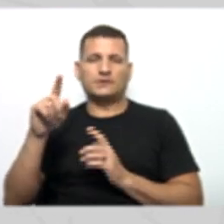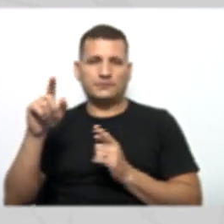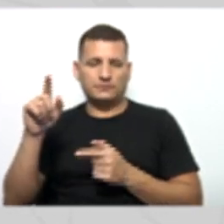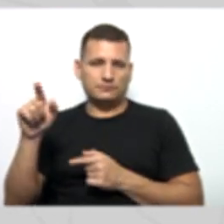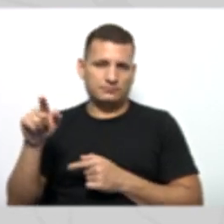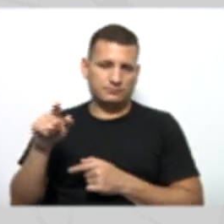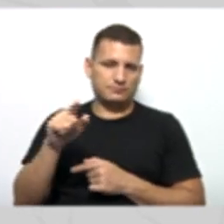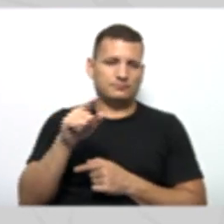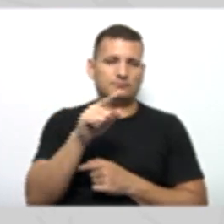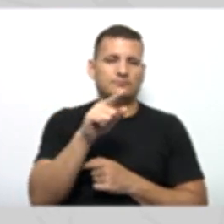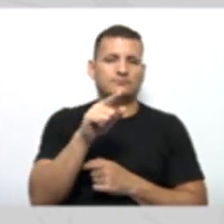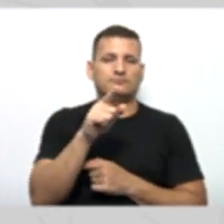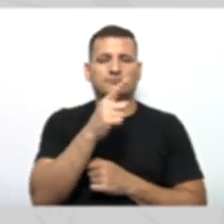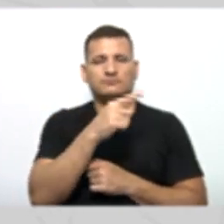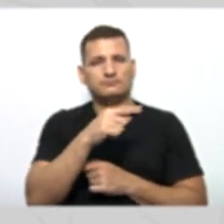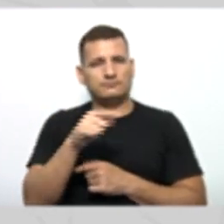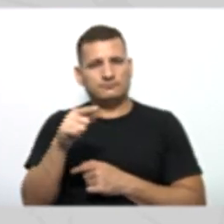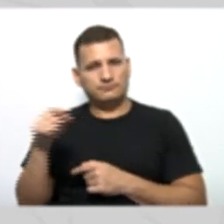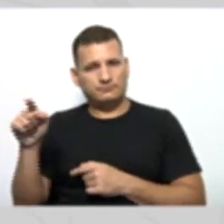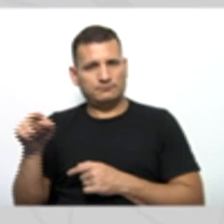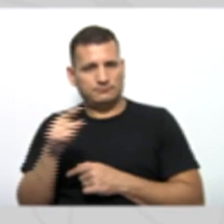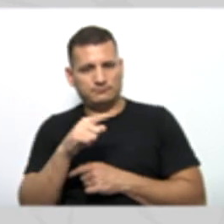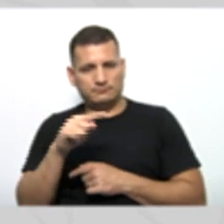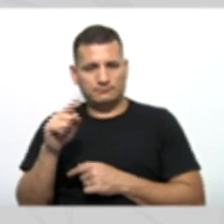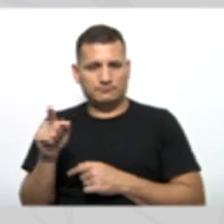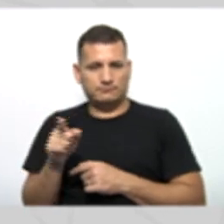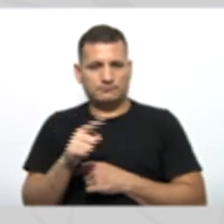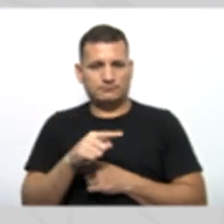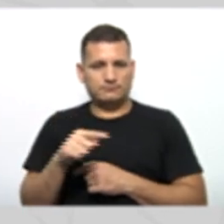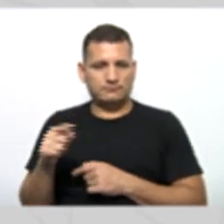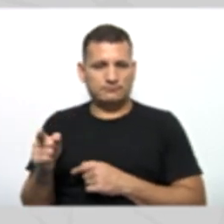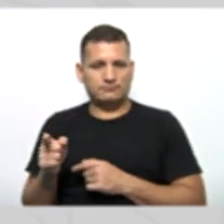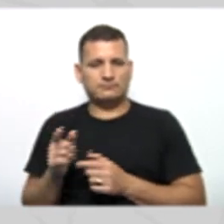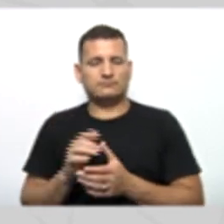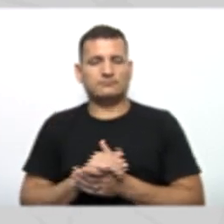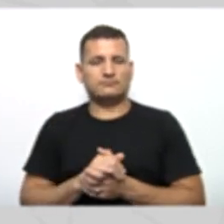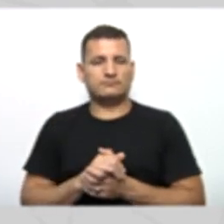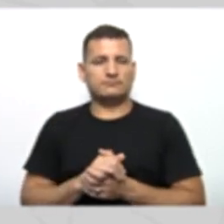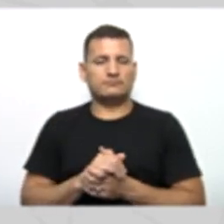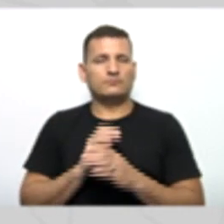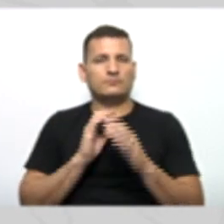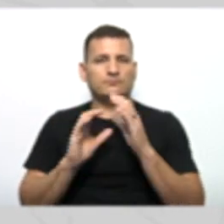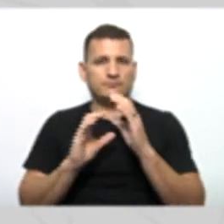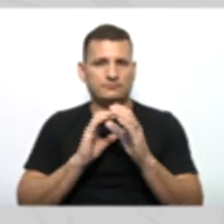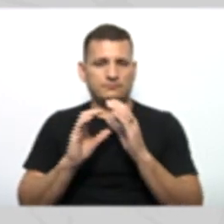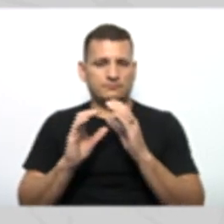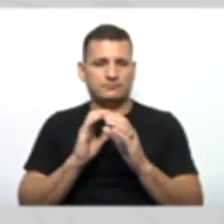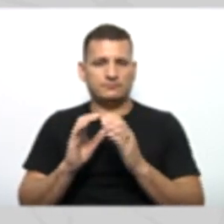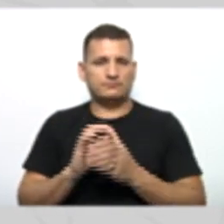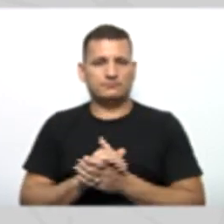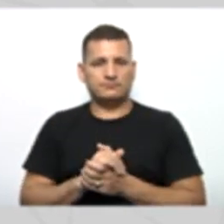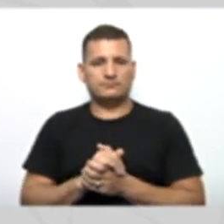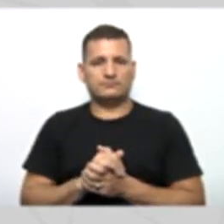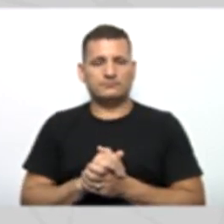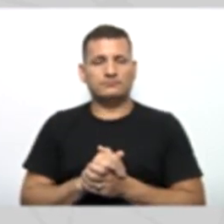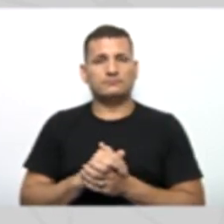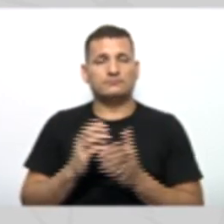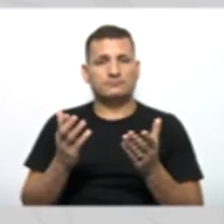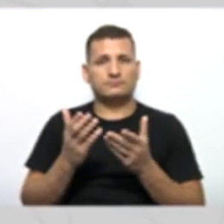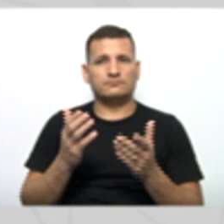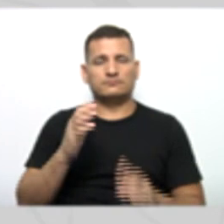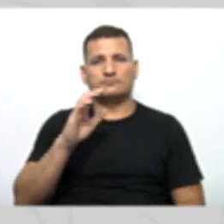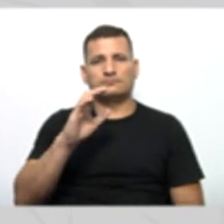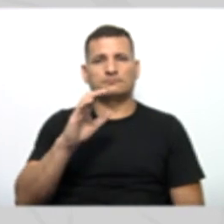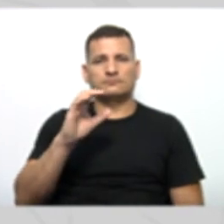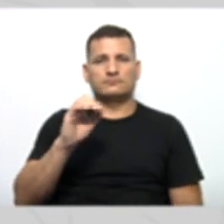a gente precisa colocar os tipos de comunicação correto. Outro exemplo aqui. E agora o diagrama